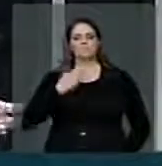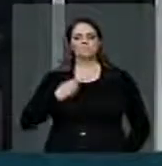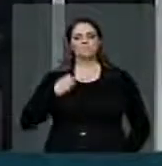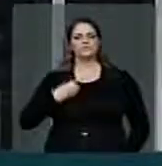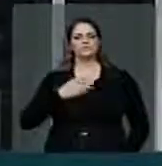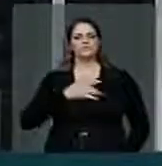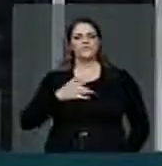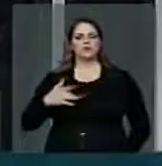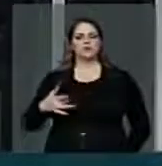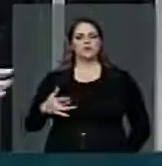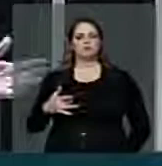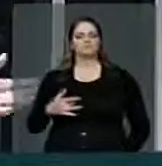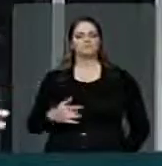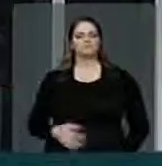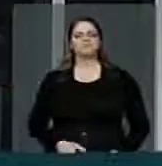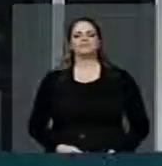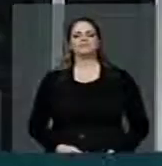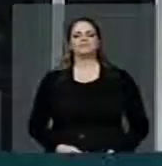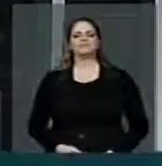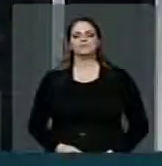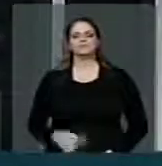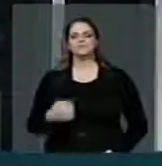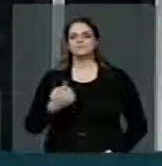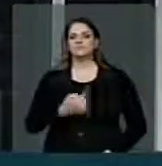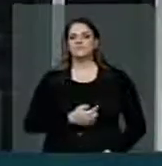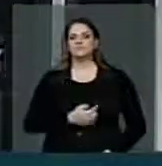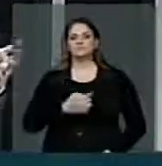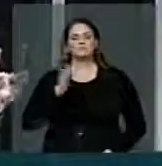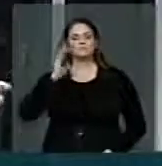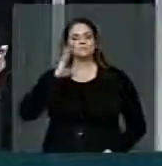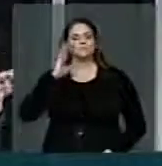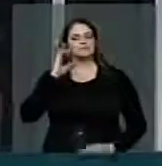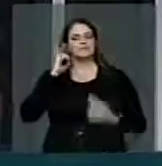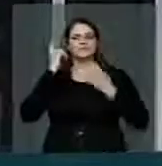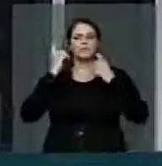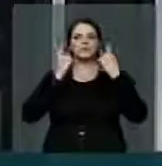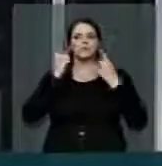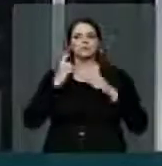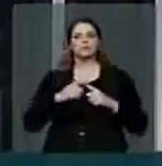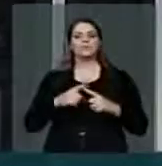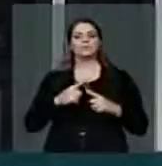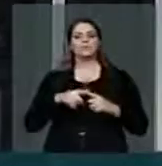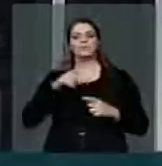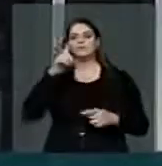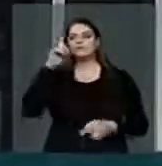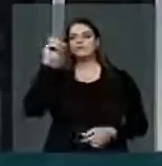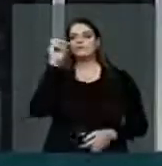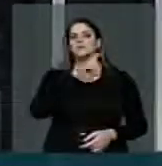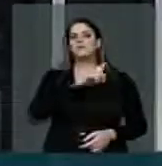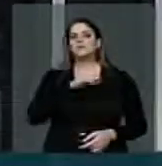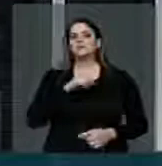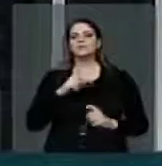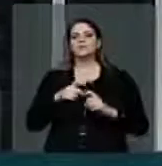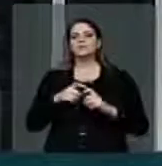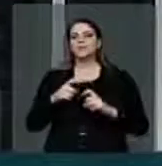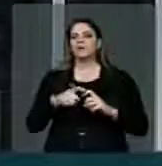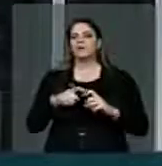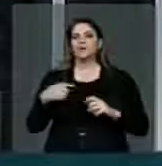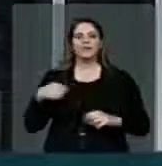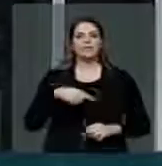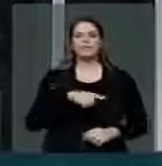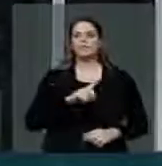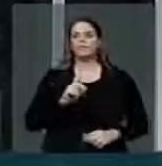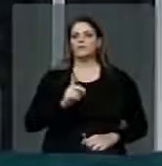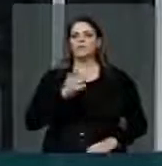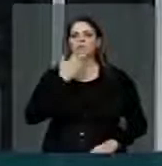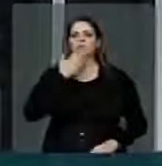um dos fatos que mais nos surpreendia é exatamente a dificuldade da alocação de médicos para trabalhar nas comunidades